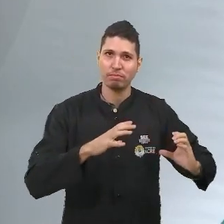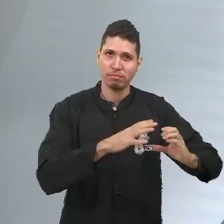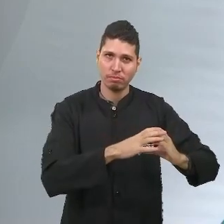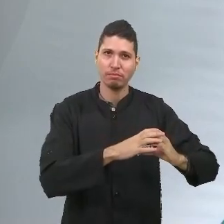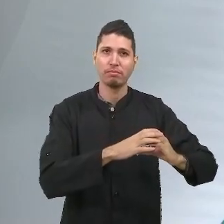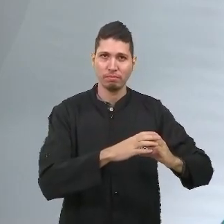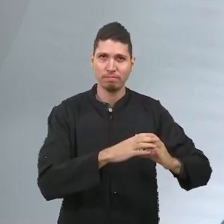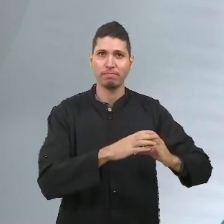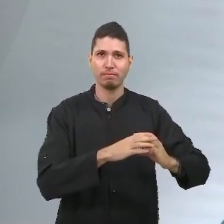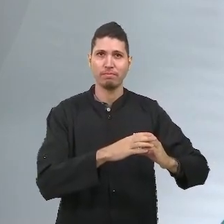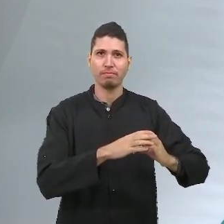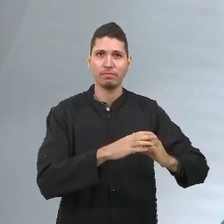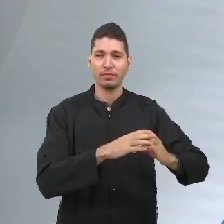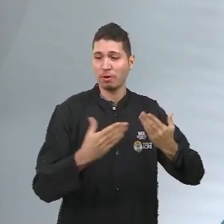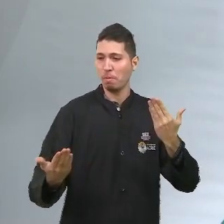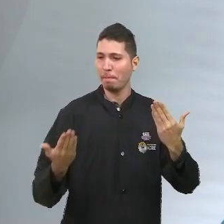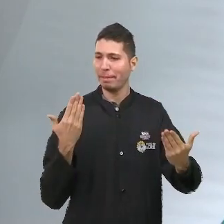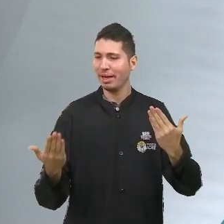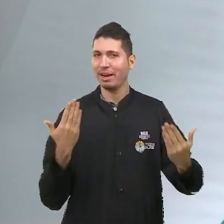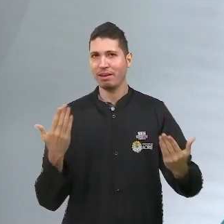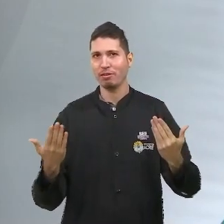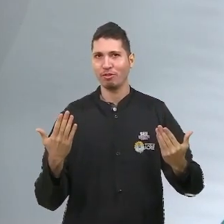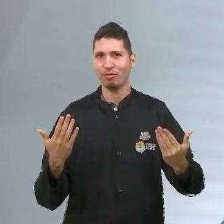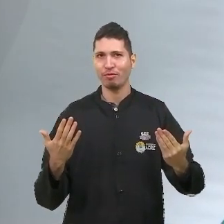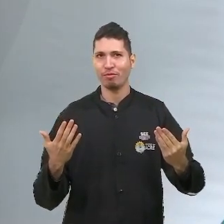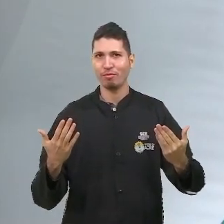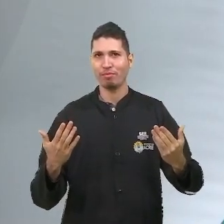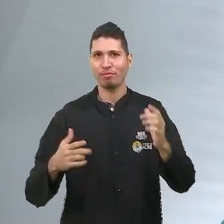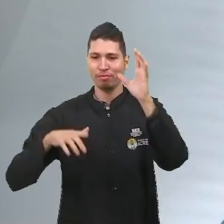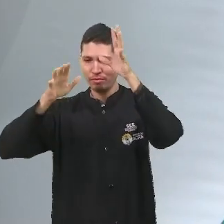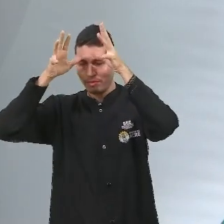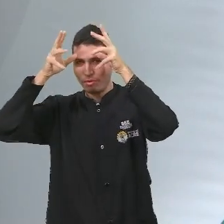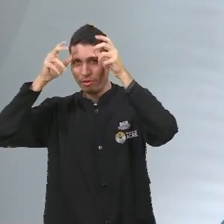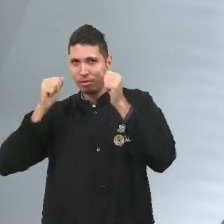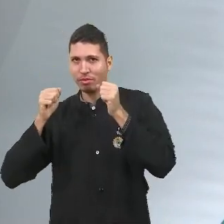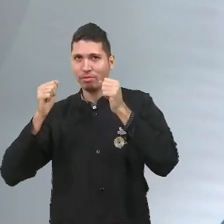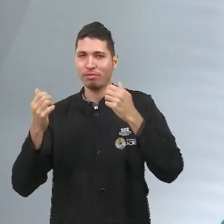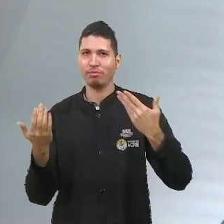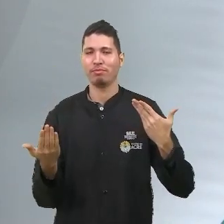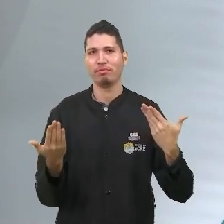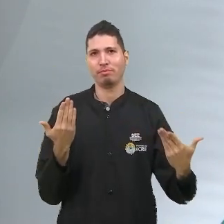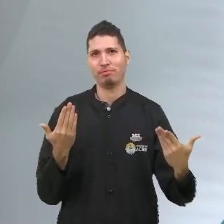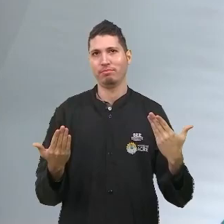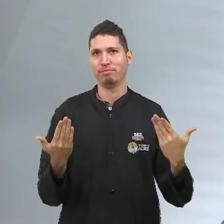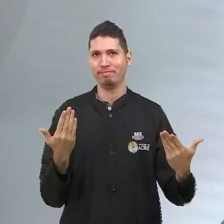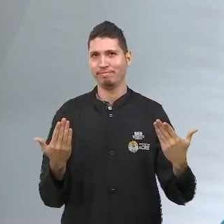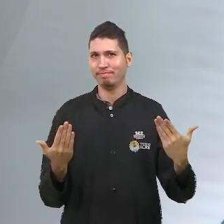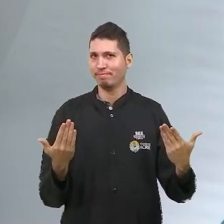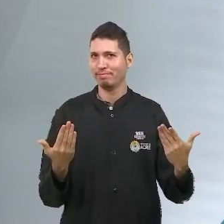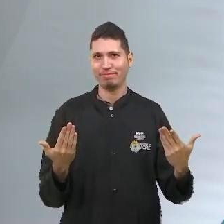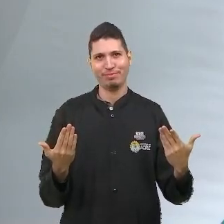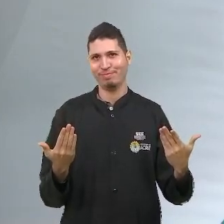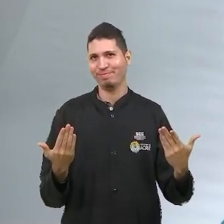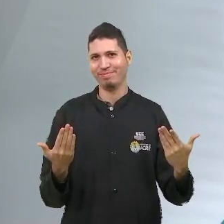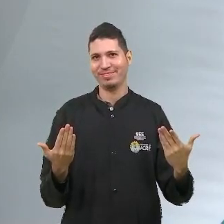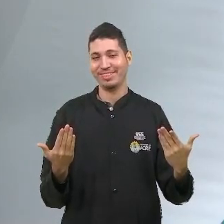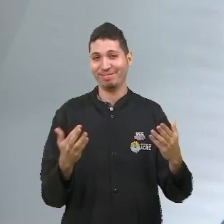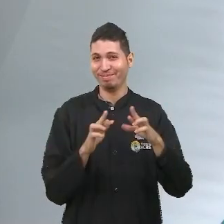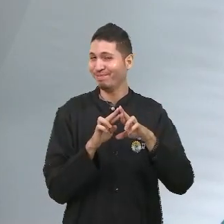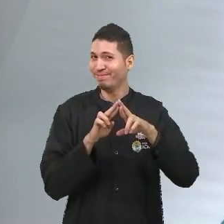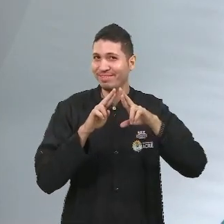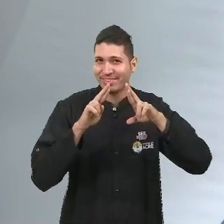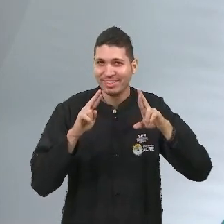um estado inteiro do Acre, por exemplo, eu vejo ali que o estado não tem uma população que pode se comparar com apenas uma